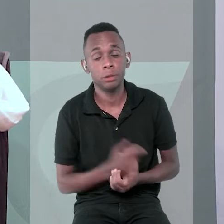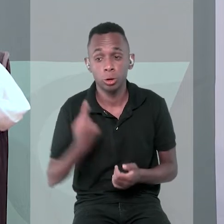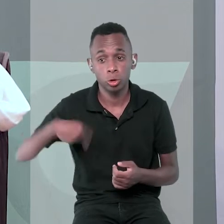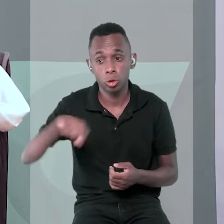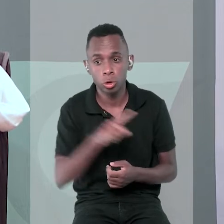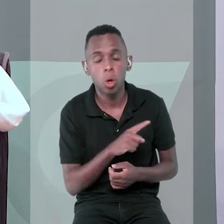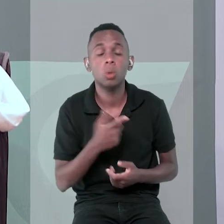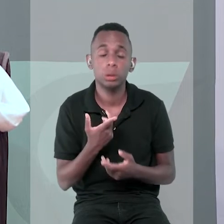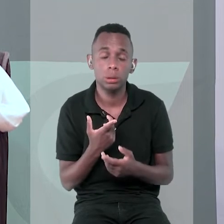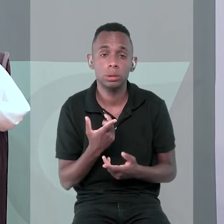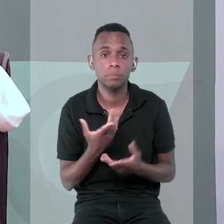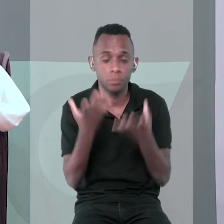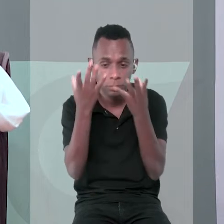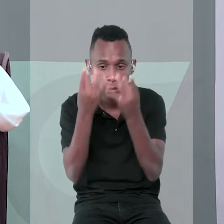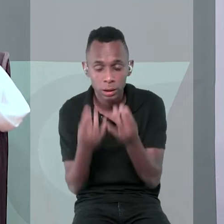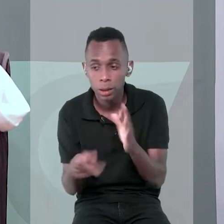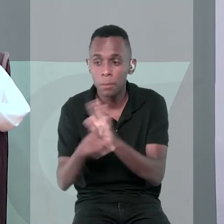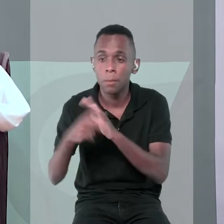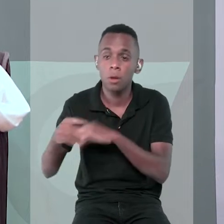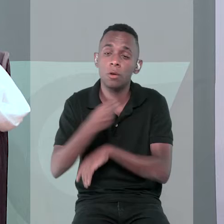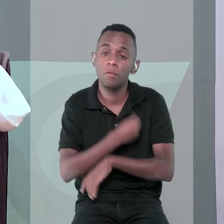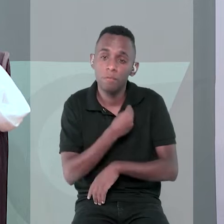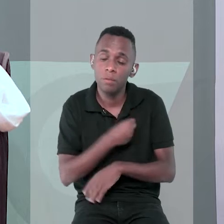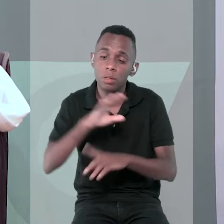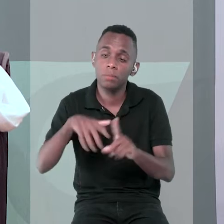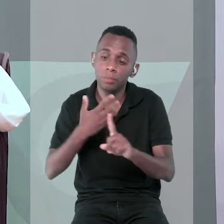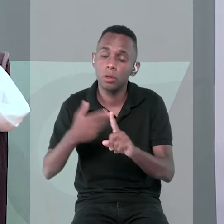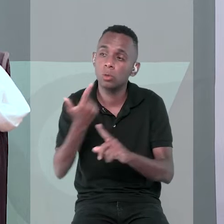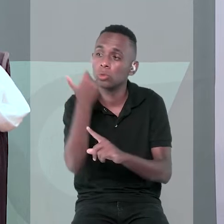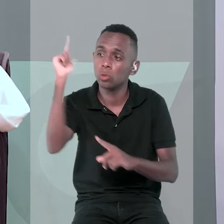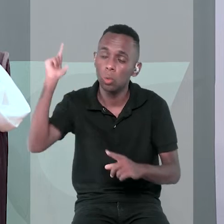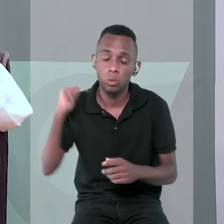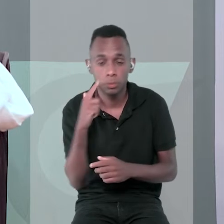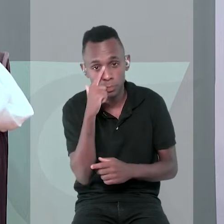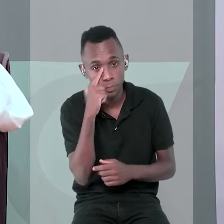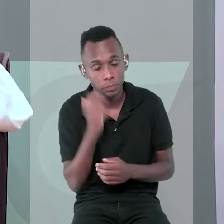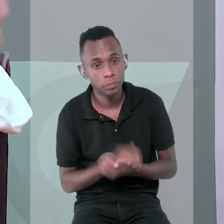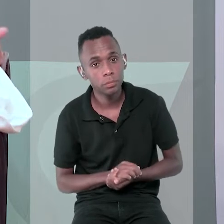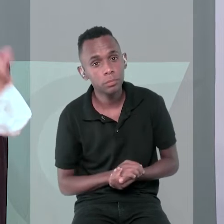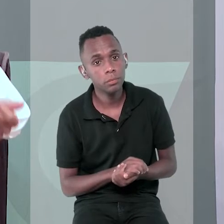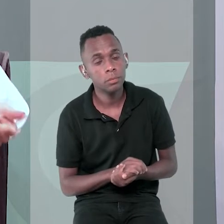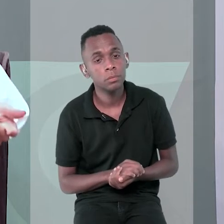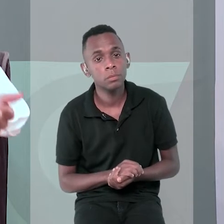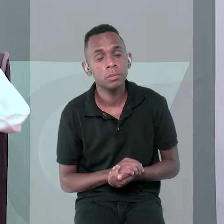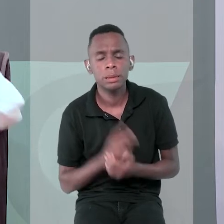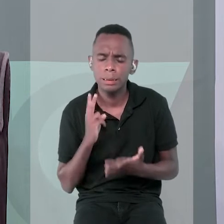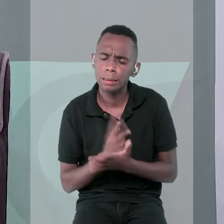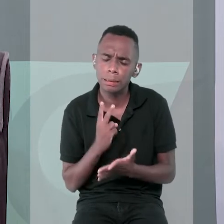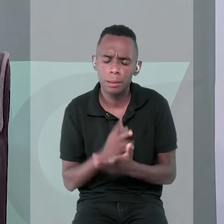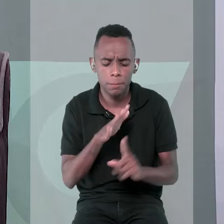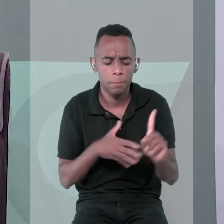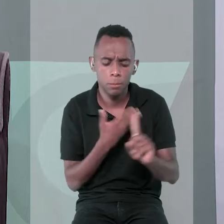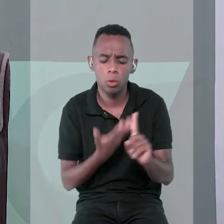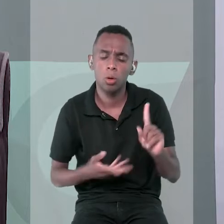nós tecemos a vida dos outros eternamente, do passado. E é todas as vezes que a gente honra uma história